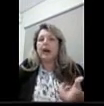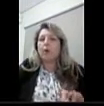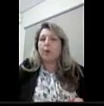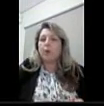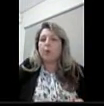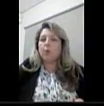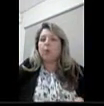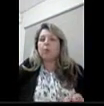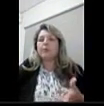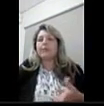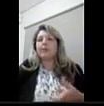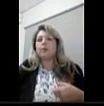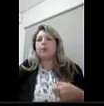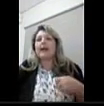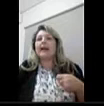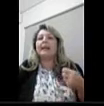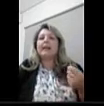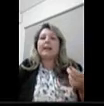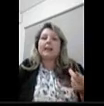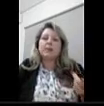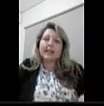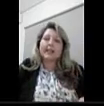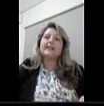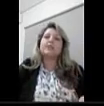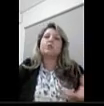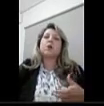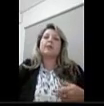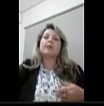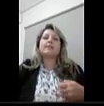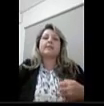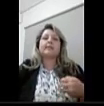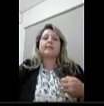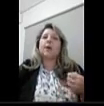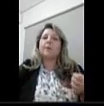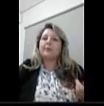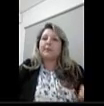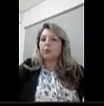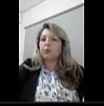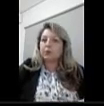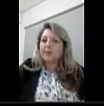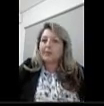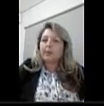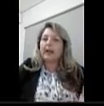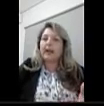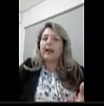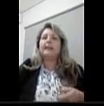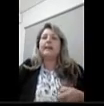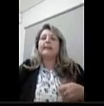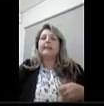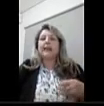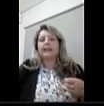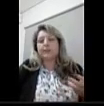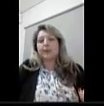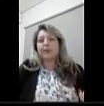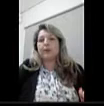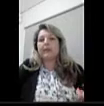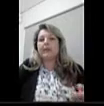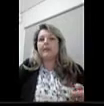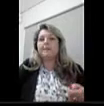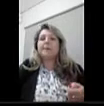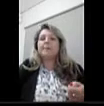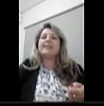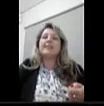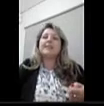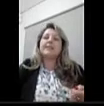ao celular, eu sei que nas escolas não é permitido o uso de celular, na grande maioria,